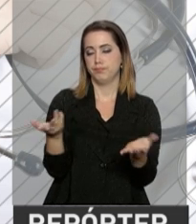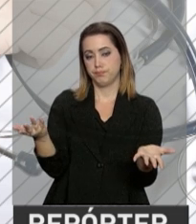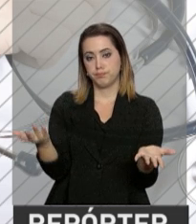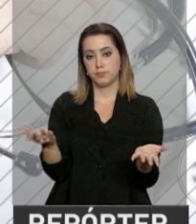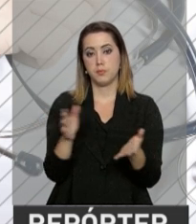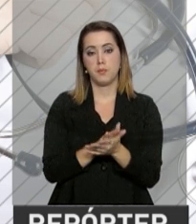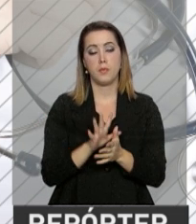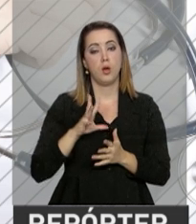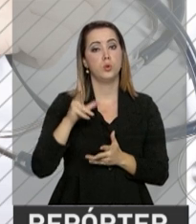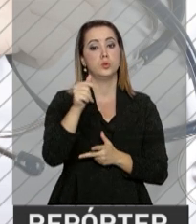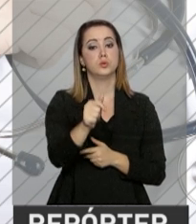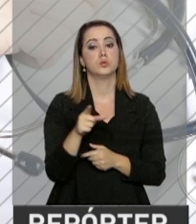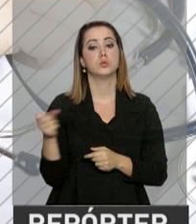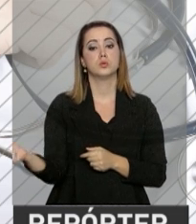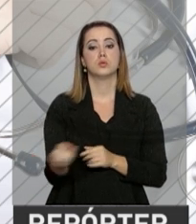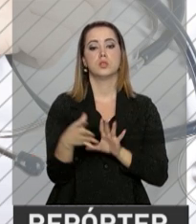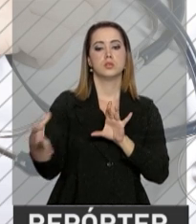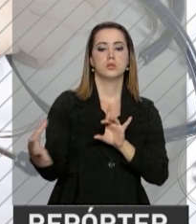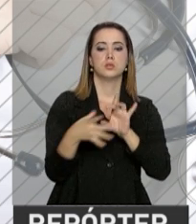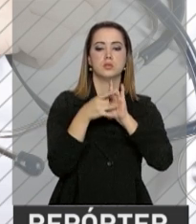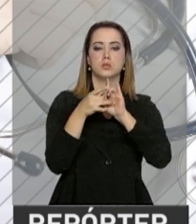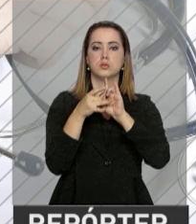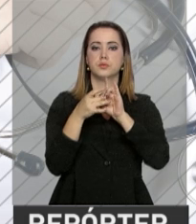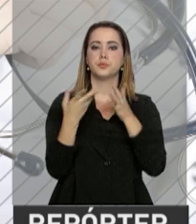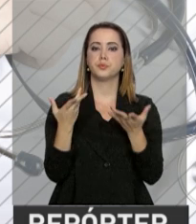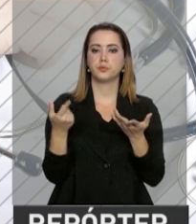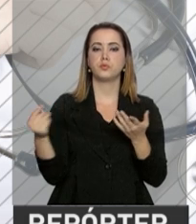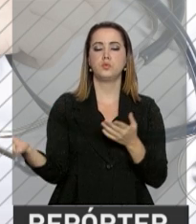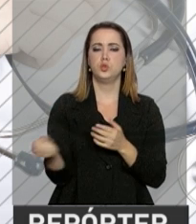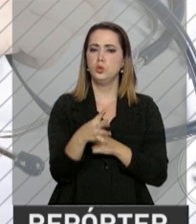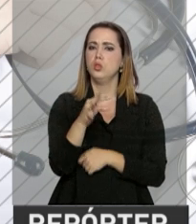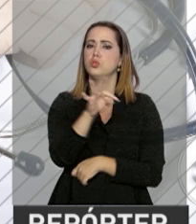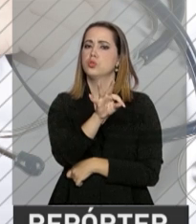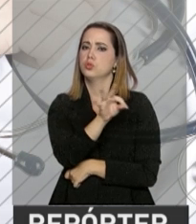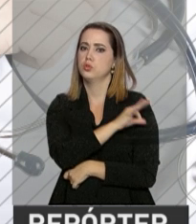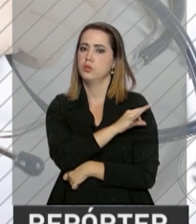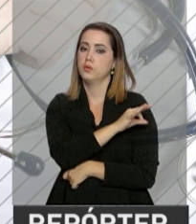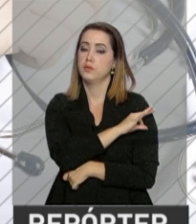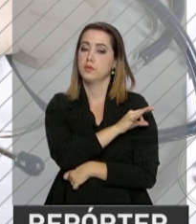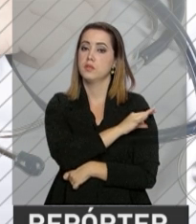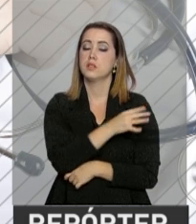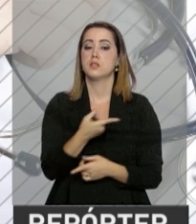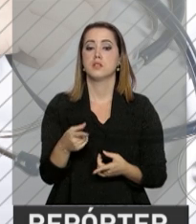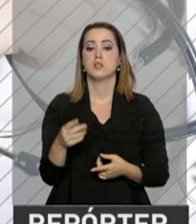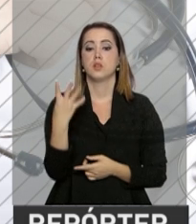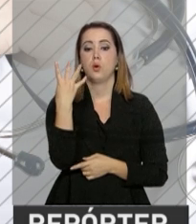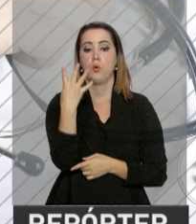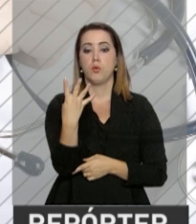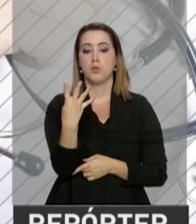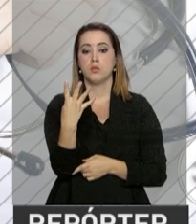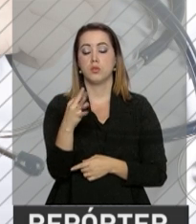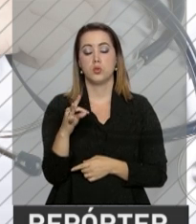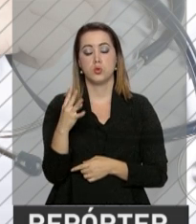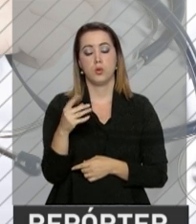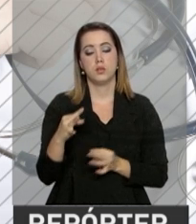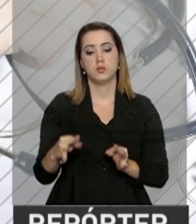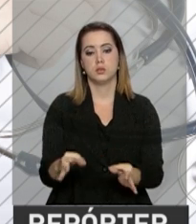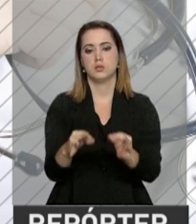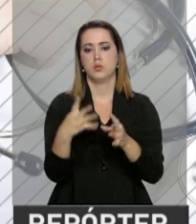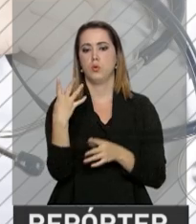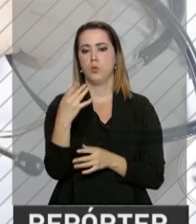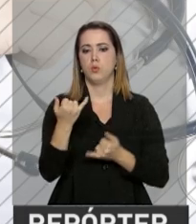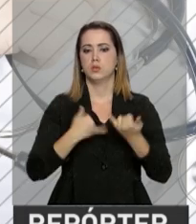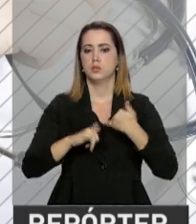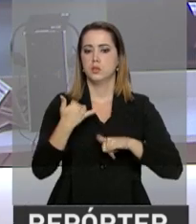Saúde. Ao todo, as novas parcerias de transferência de tecnologia vão beneficiar 4 laboratórios públicos e 7